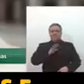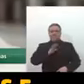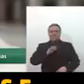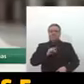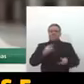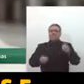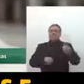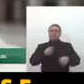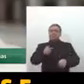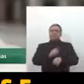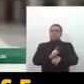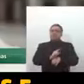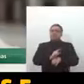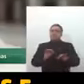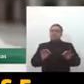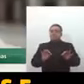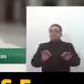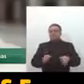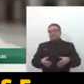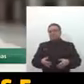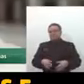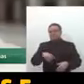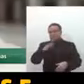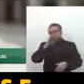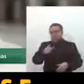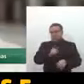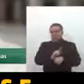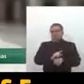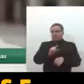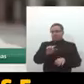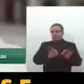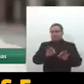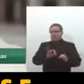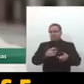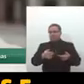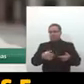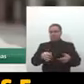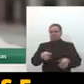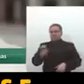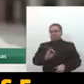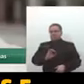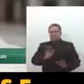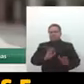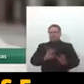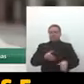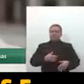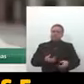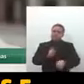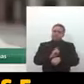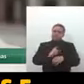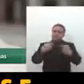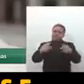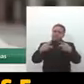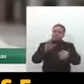gestão, mas são pessoas que nada têm a ver com esses temas específicos e que exigem